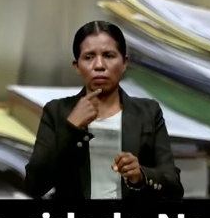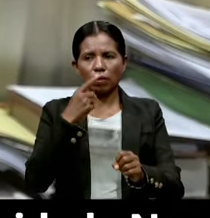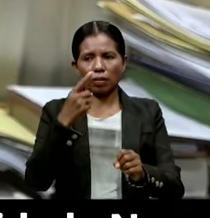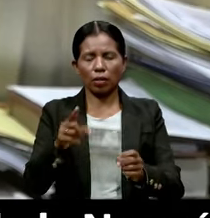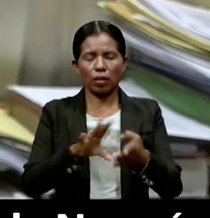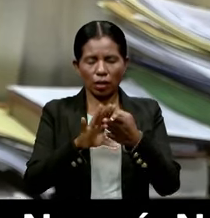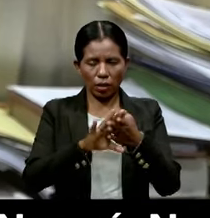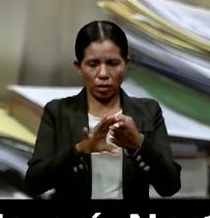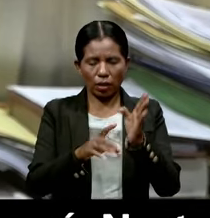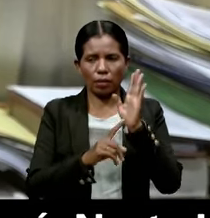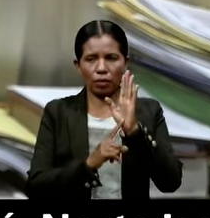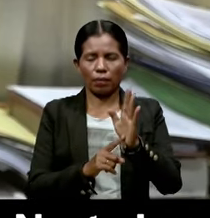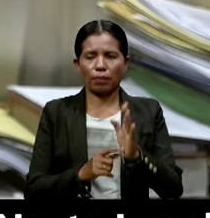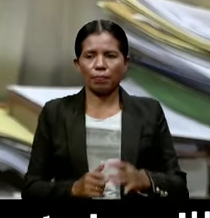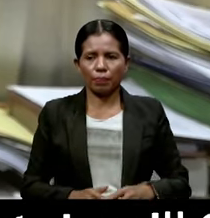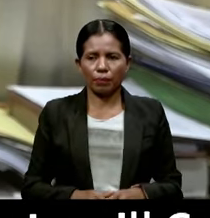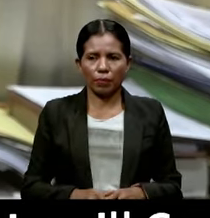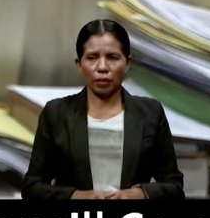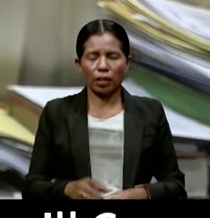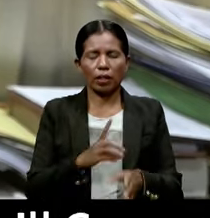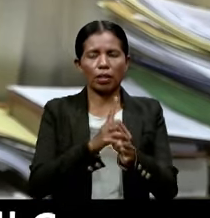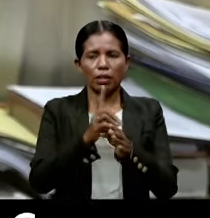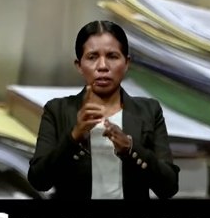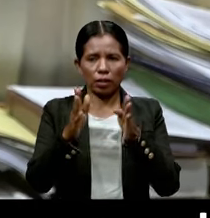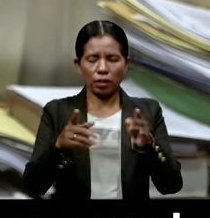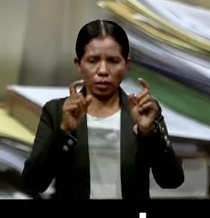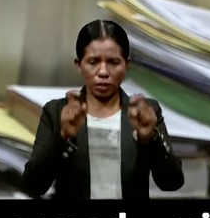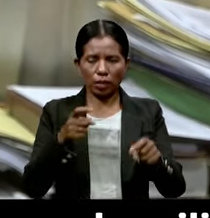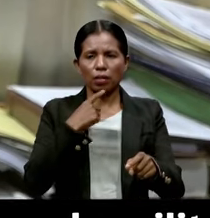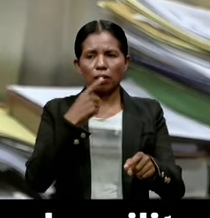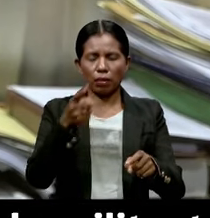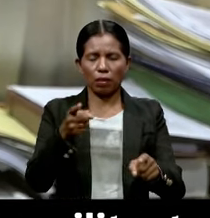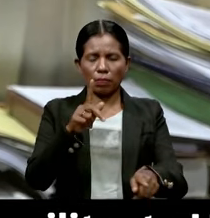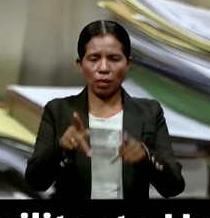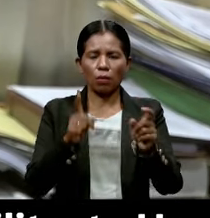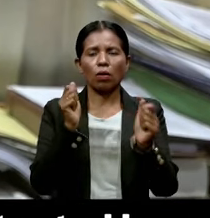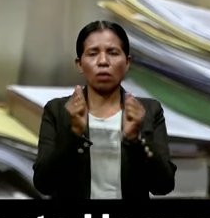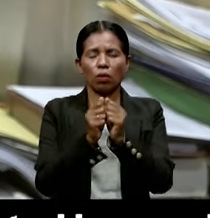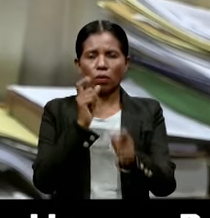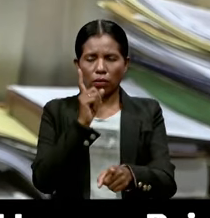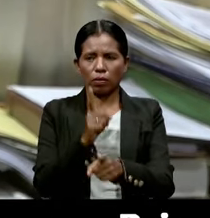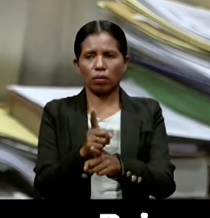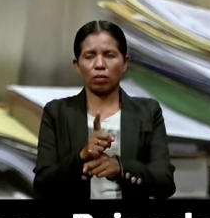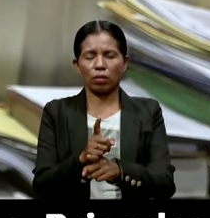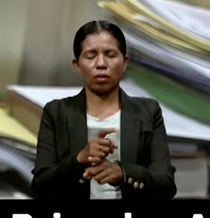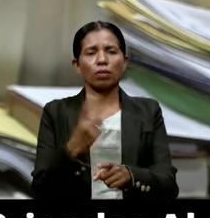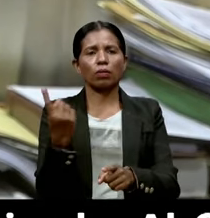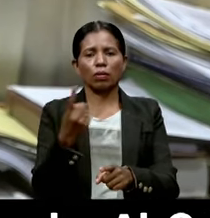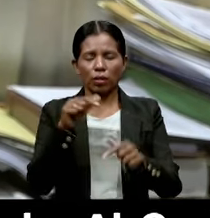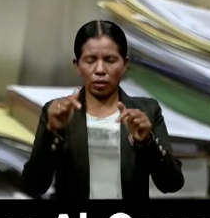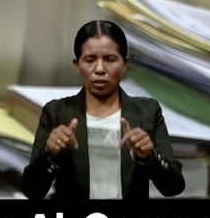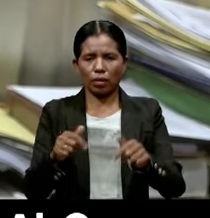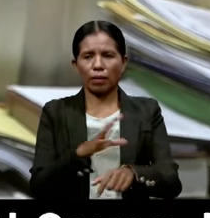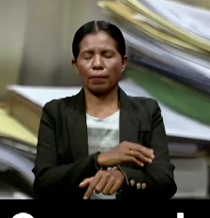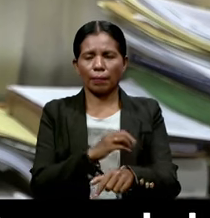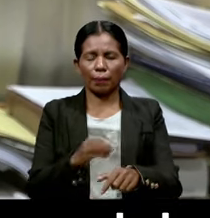despacho. Então, dirigente se tem que explicar, bem claro. E depois, logo, se ele tem tempo, se ele